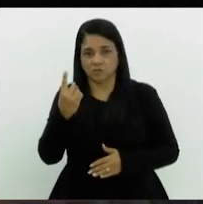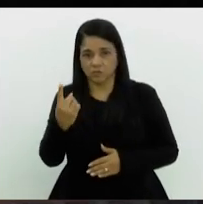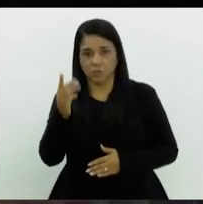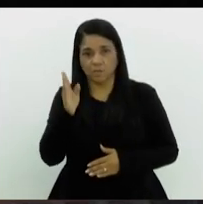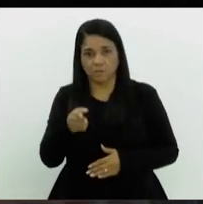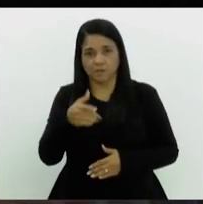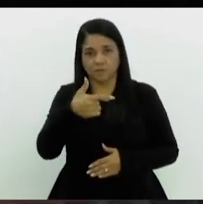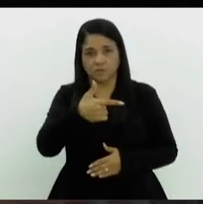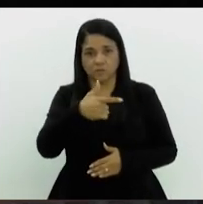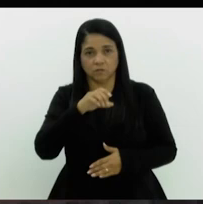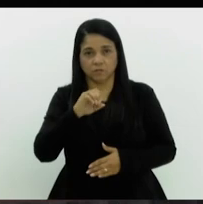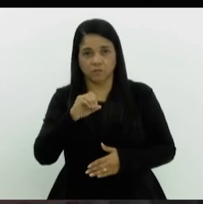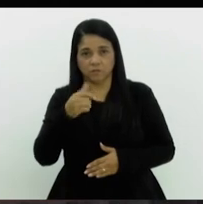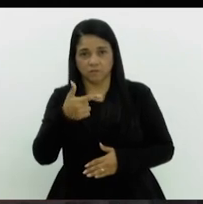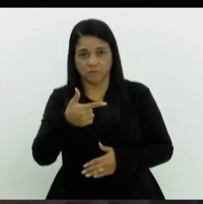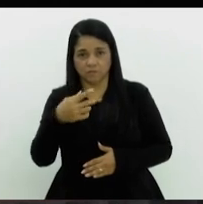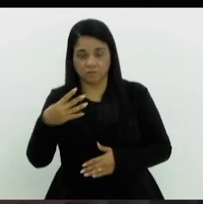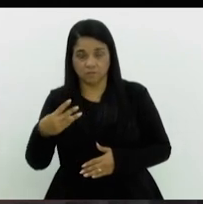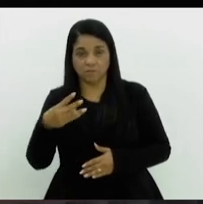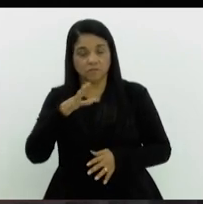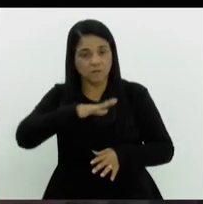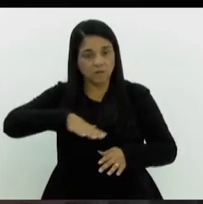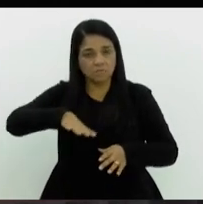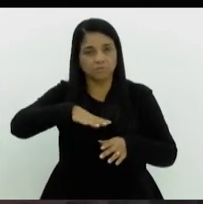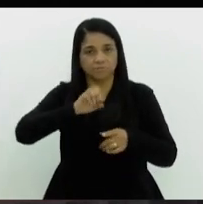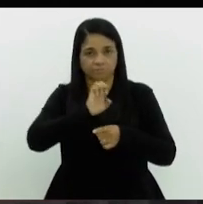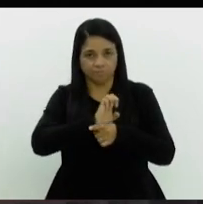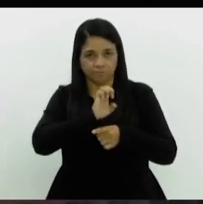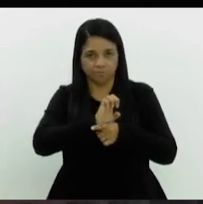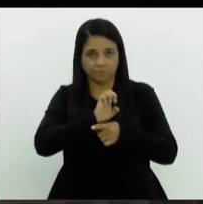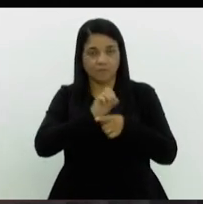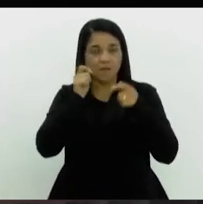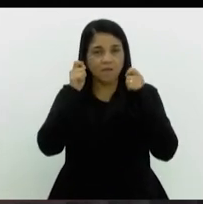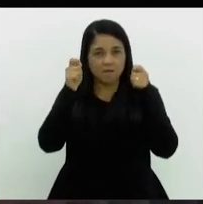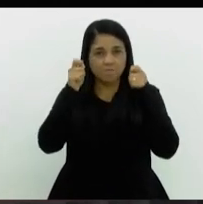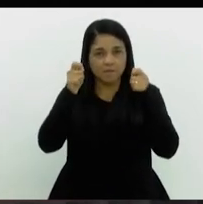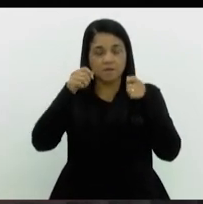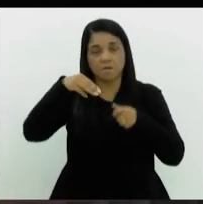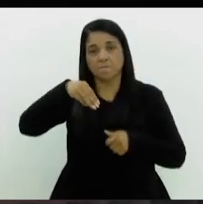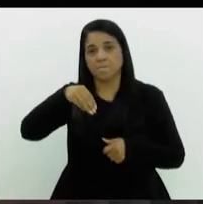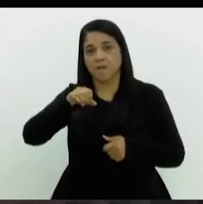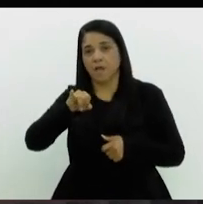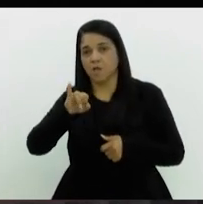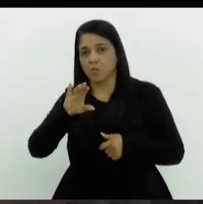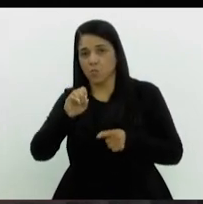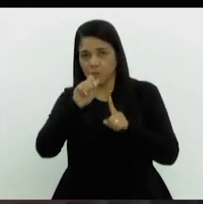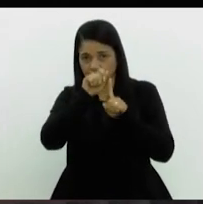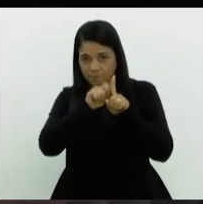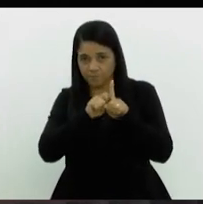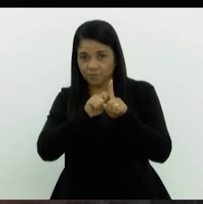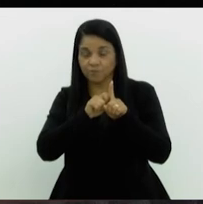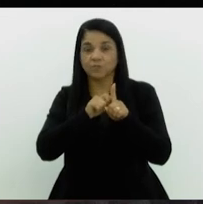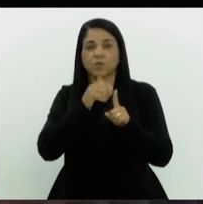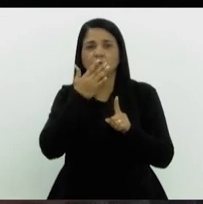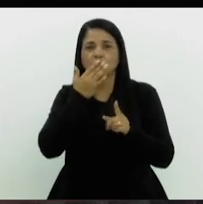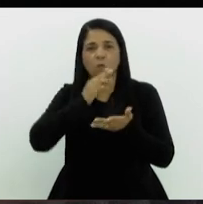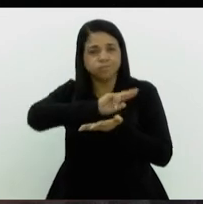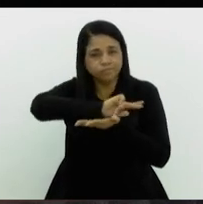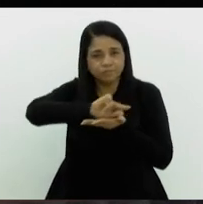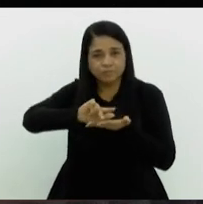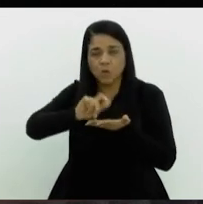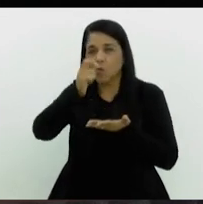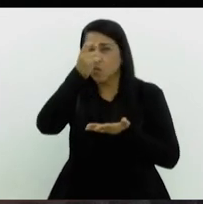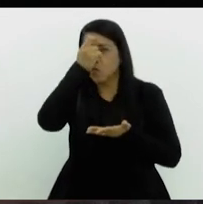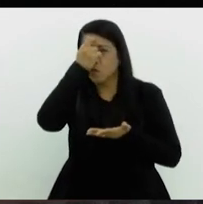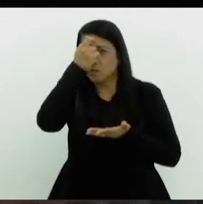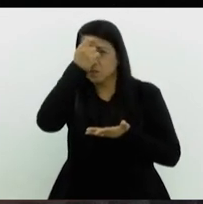771/2023, que institui no âmbito do estado do Rio de Janeiro a campanha Maio Furta Cor, dedicada às ações de